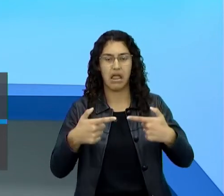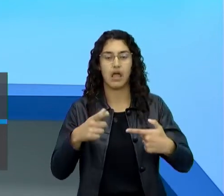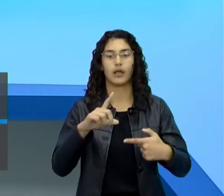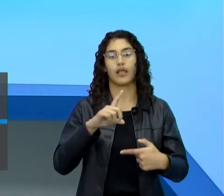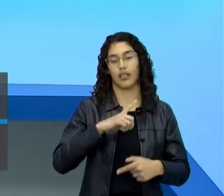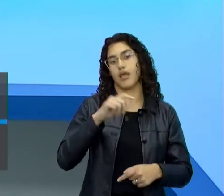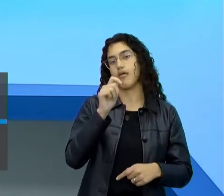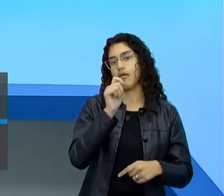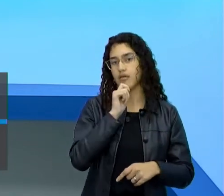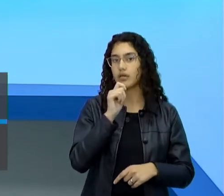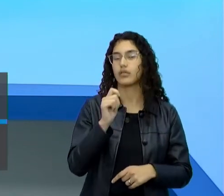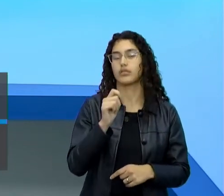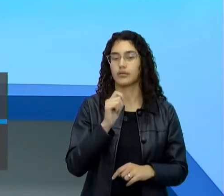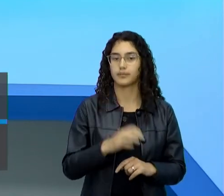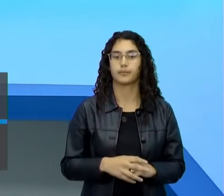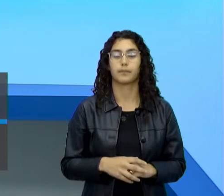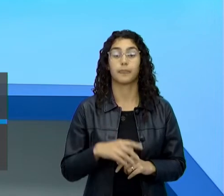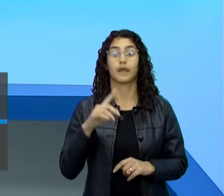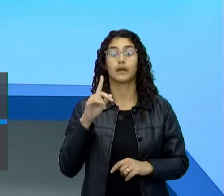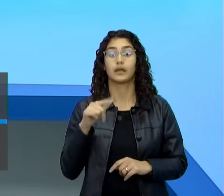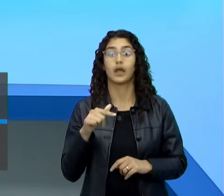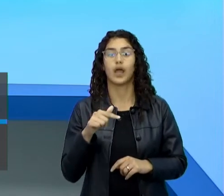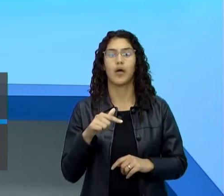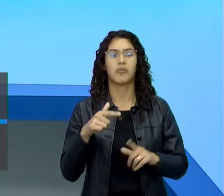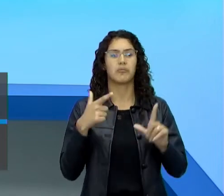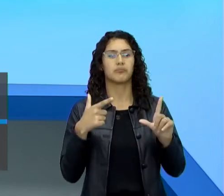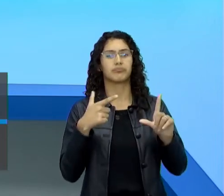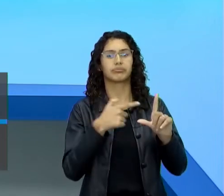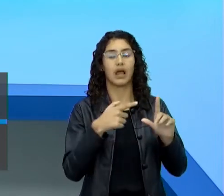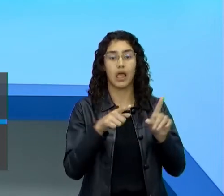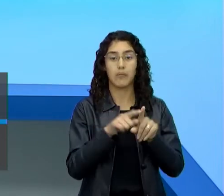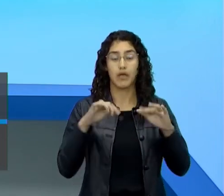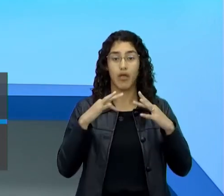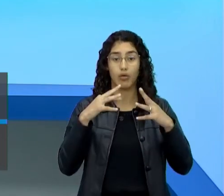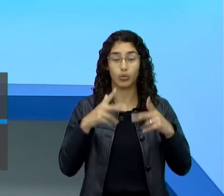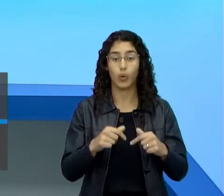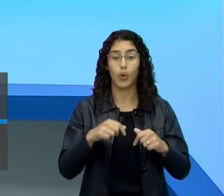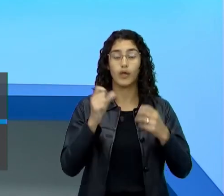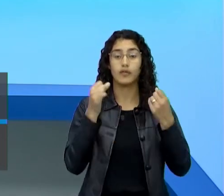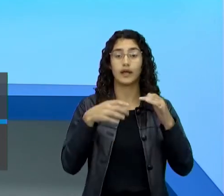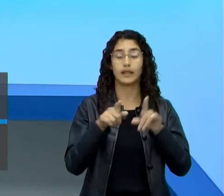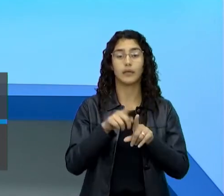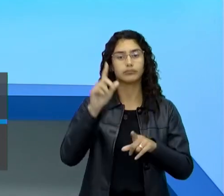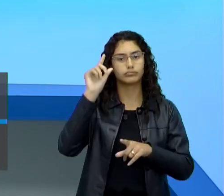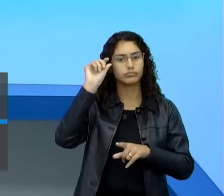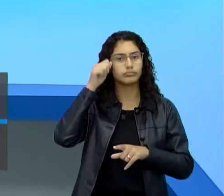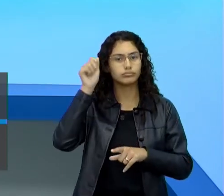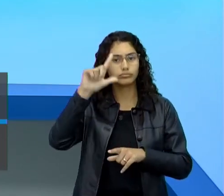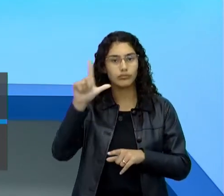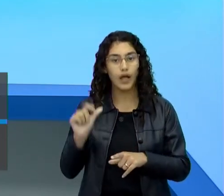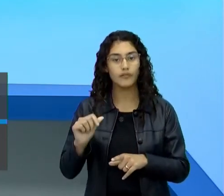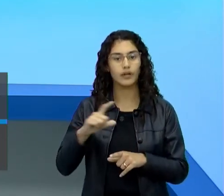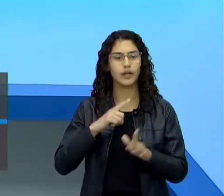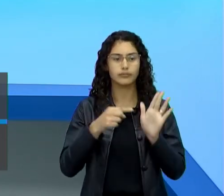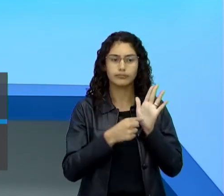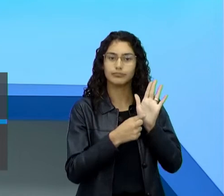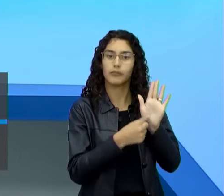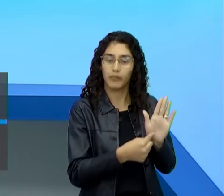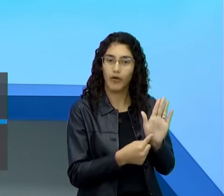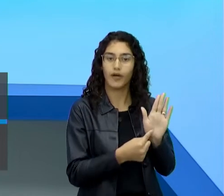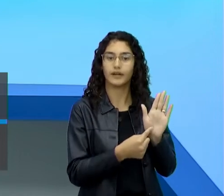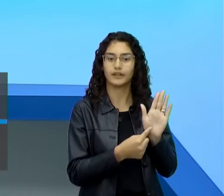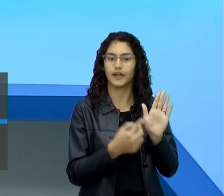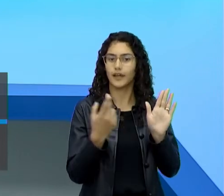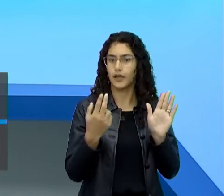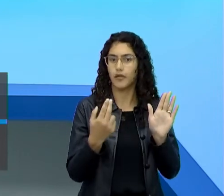ainda tem, que ainda são, né, do genocídio, etc. E falar um pouquinho que existe uma África que tem a cara